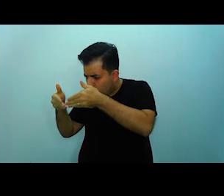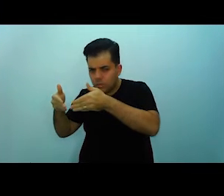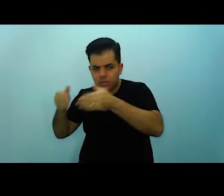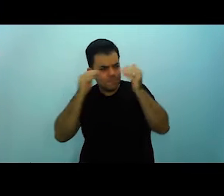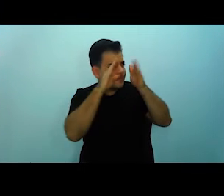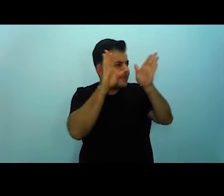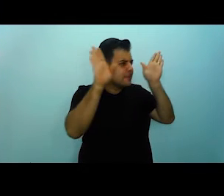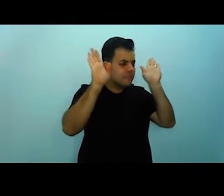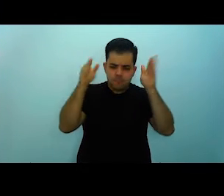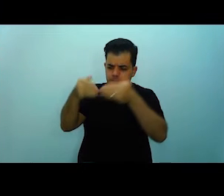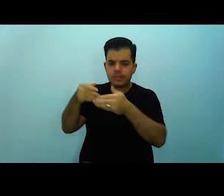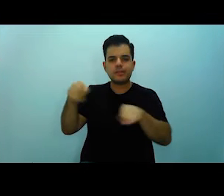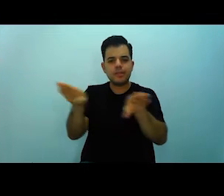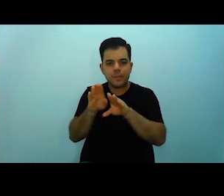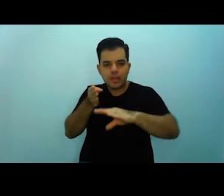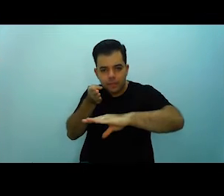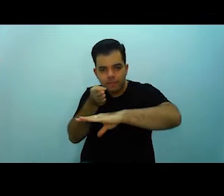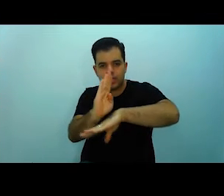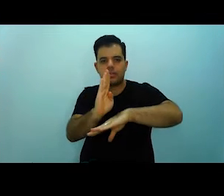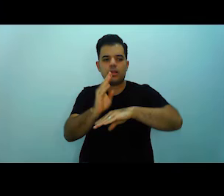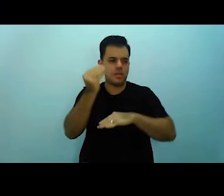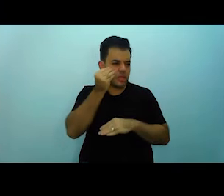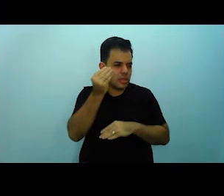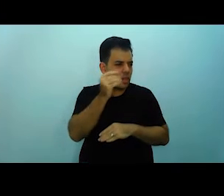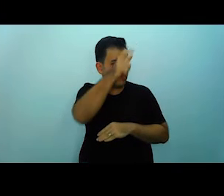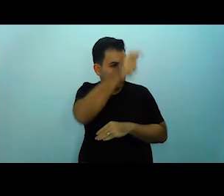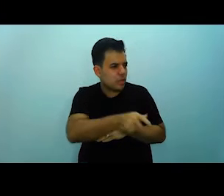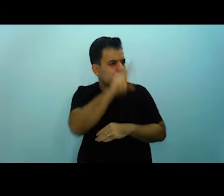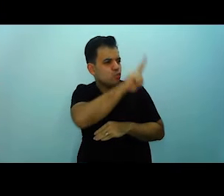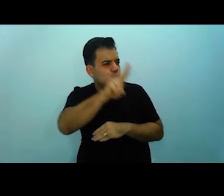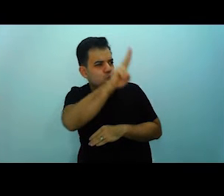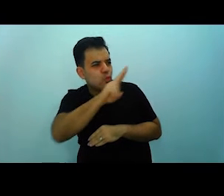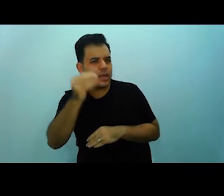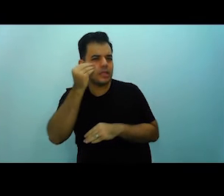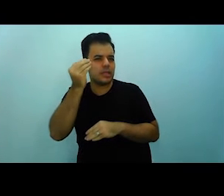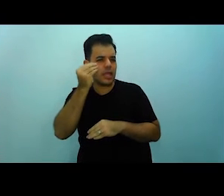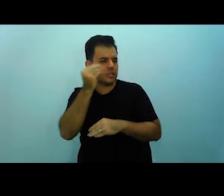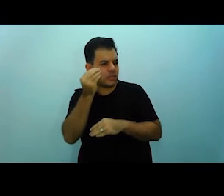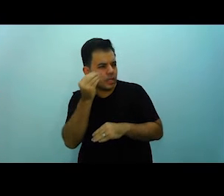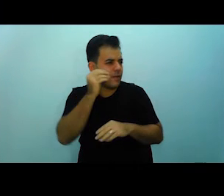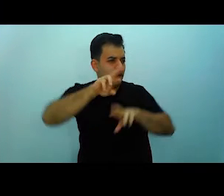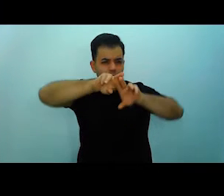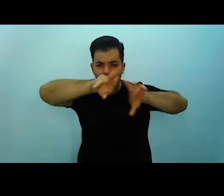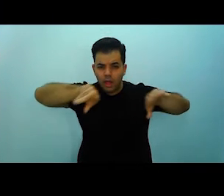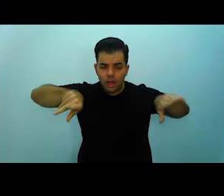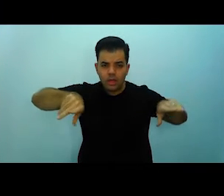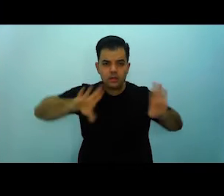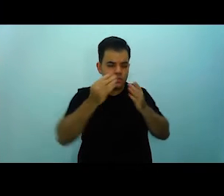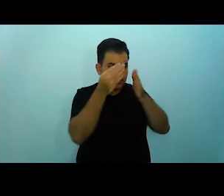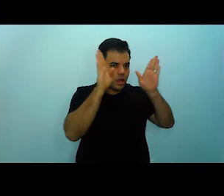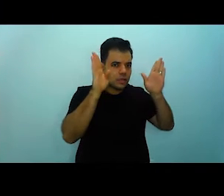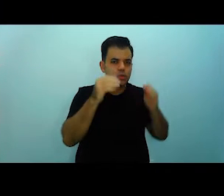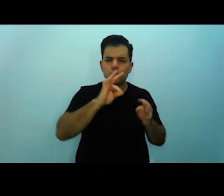de validação, de teste com o usuário, ela está mais concentrada ali no segundo diamante. Todas as